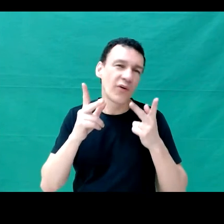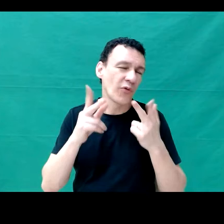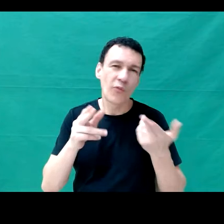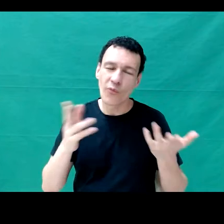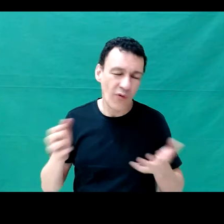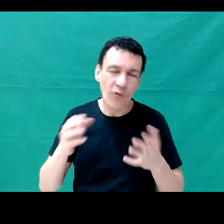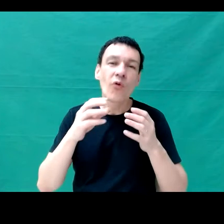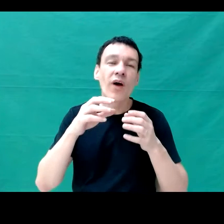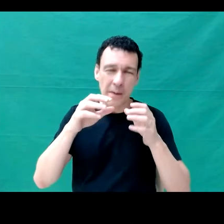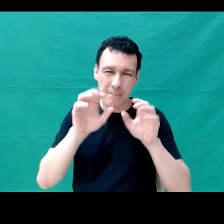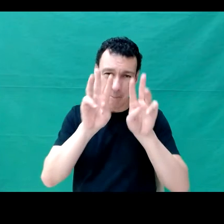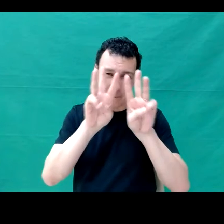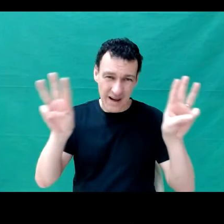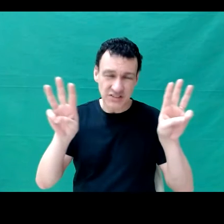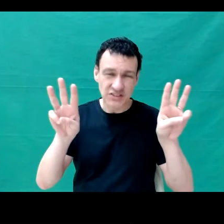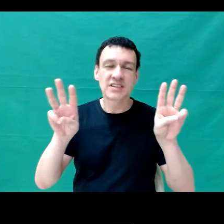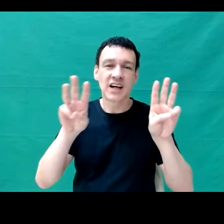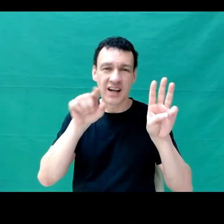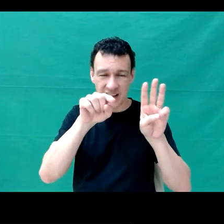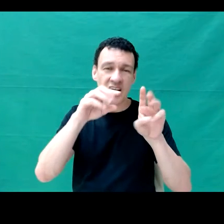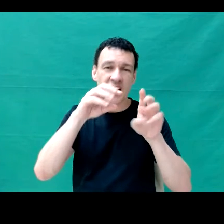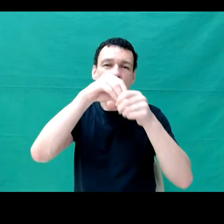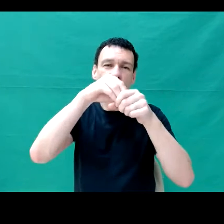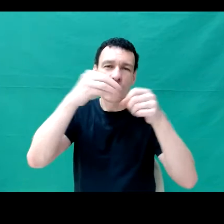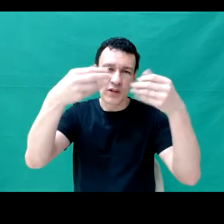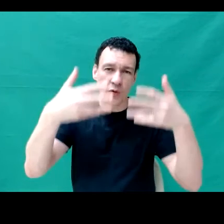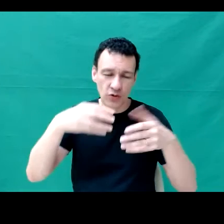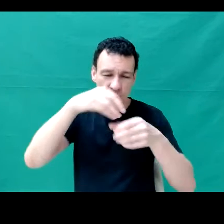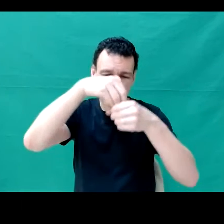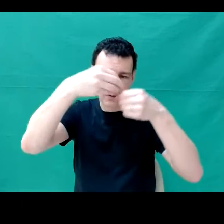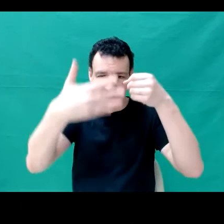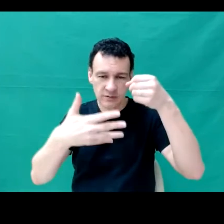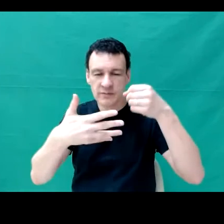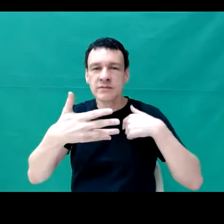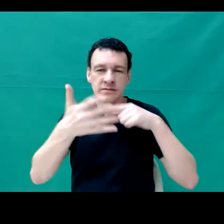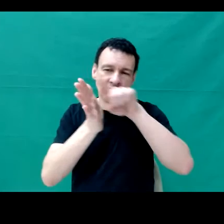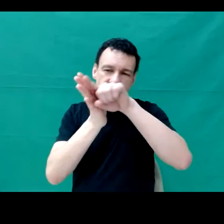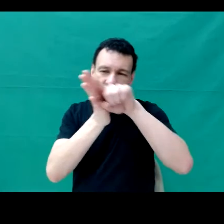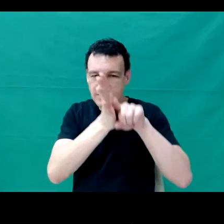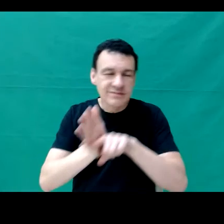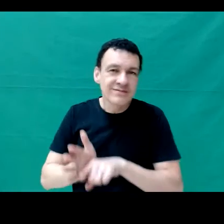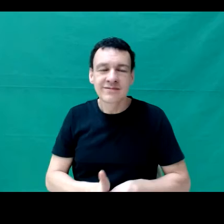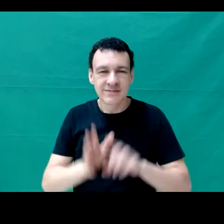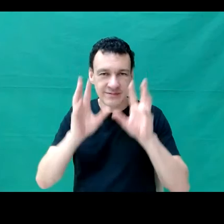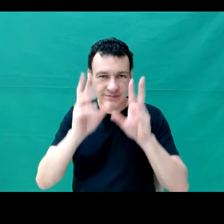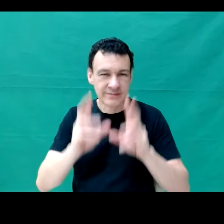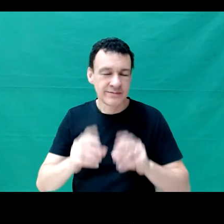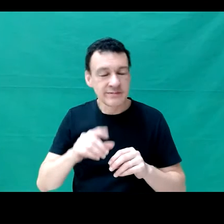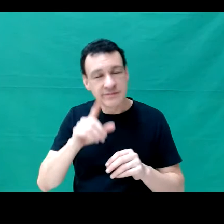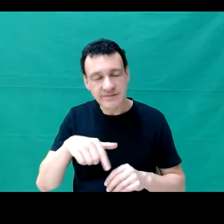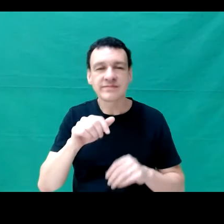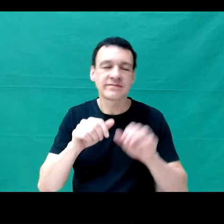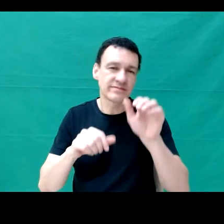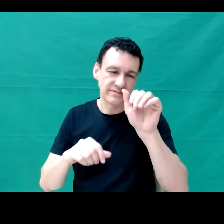de páginas para colocar em uma esteira contínua de testes também, que seria o ASI e